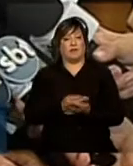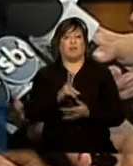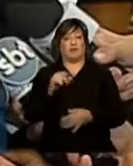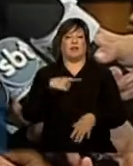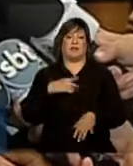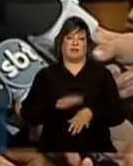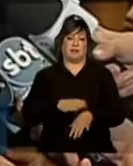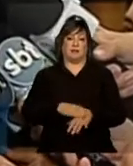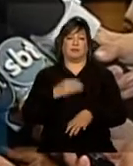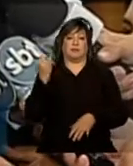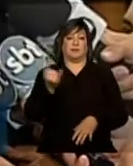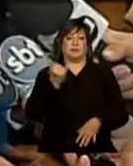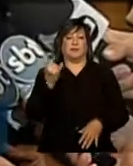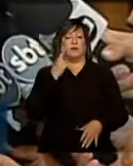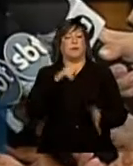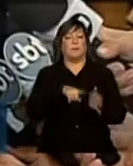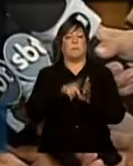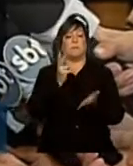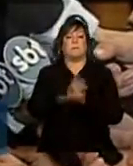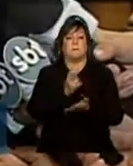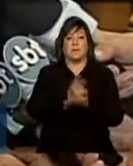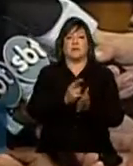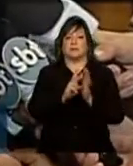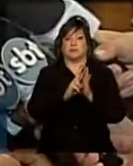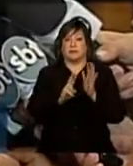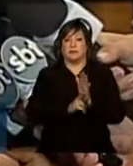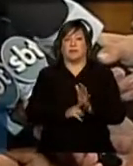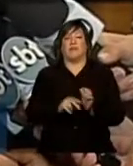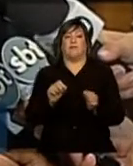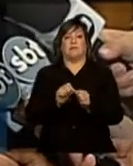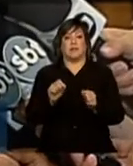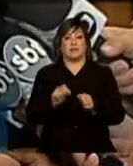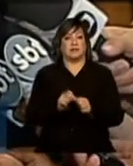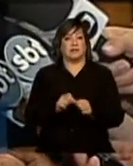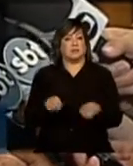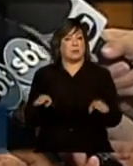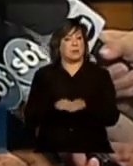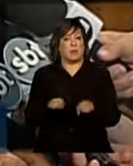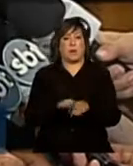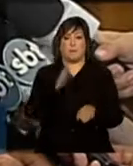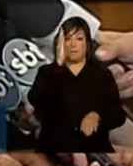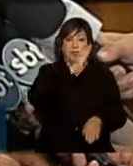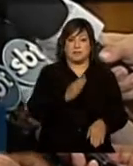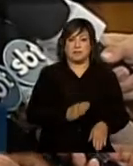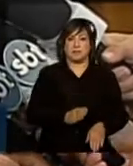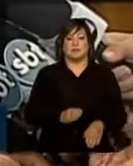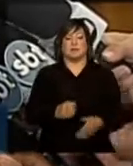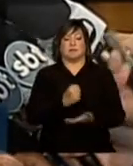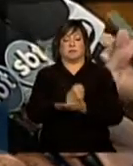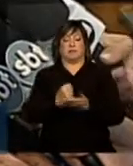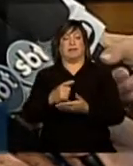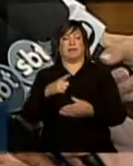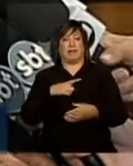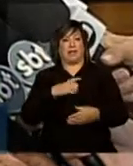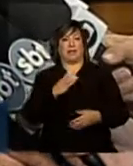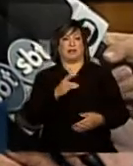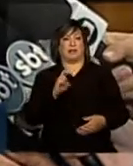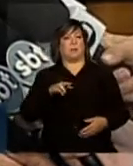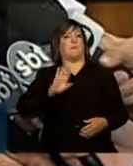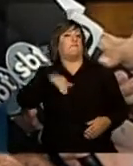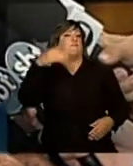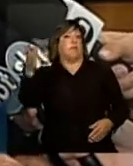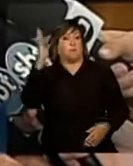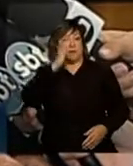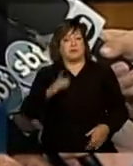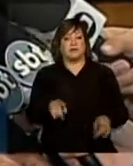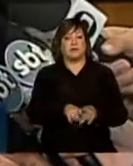avaliação. O que é importante, o mesmo critério é aplicado tanto para brasileiros com registro profissional fora do Brasil, cubanos que vieram